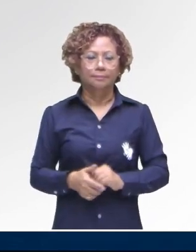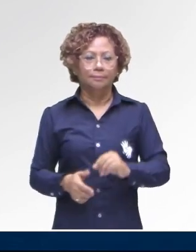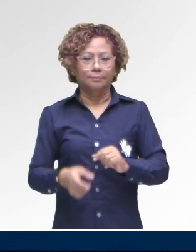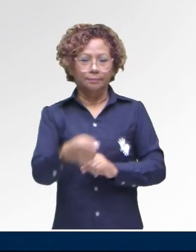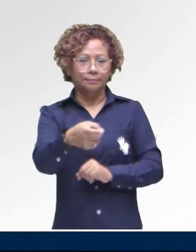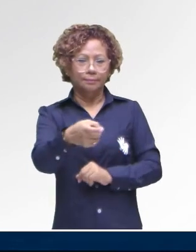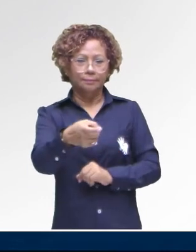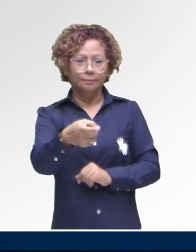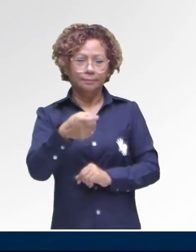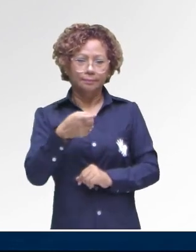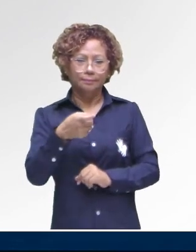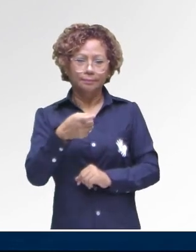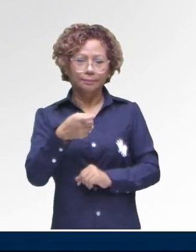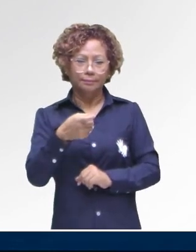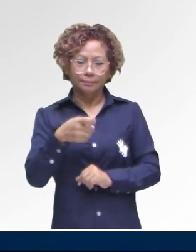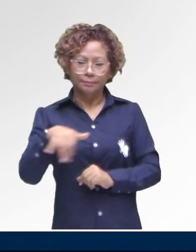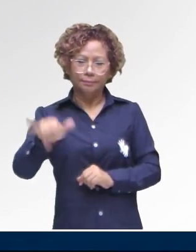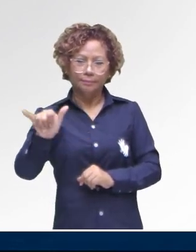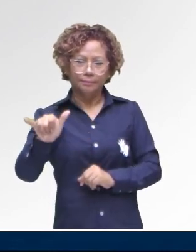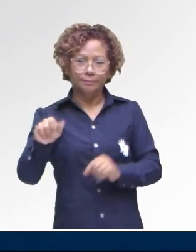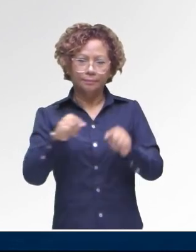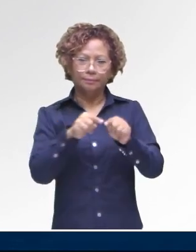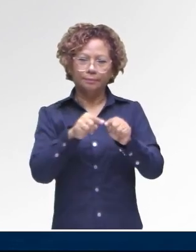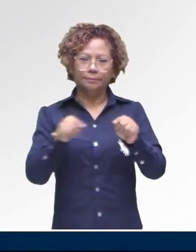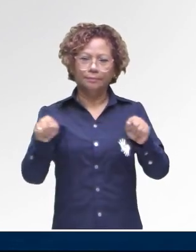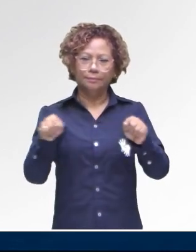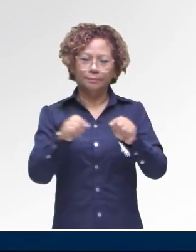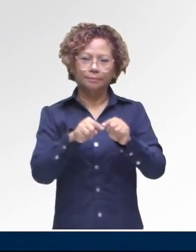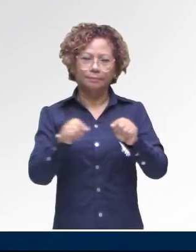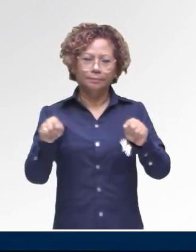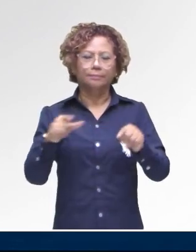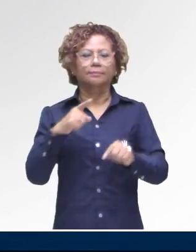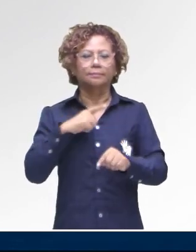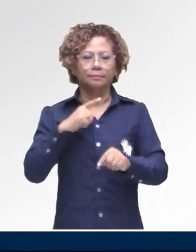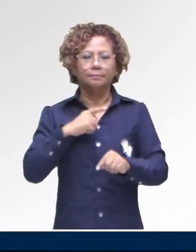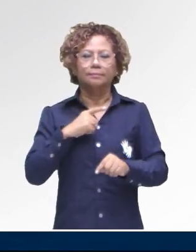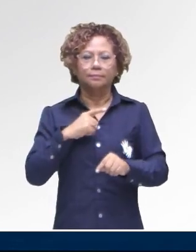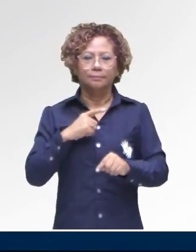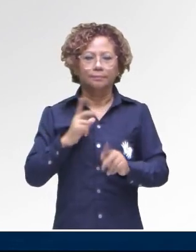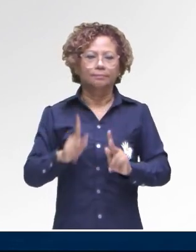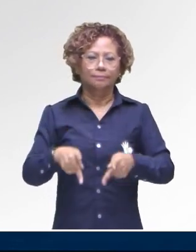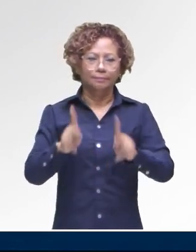limites. Então nós temos aqui um segmento de reta, né?